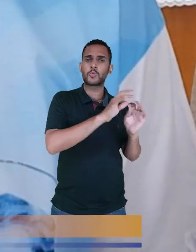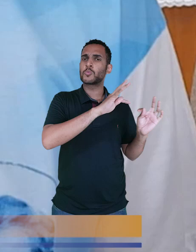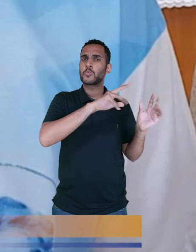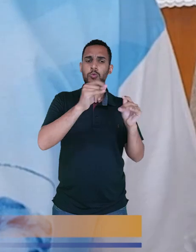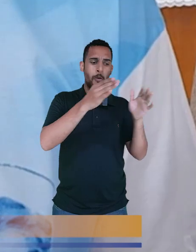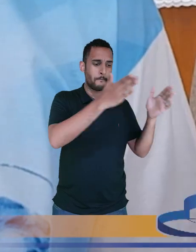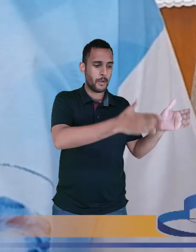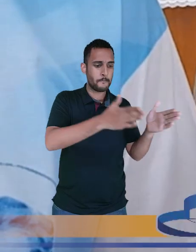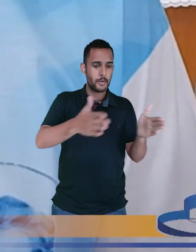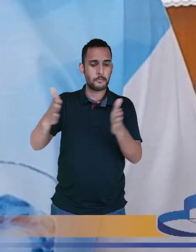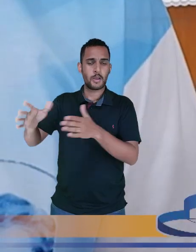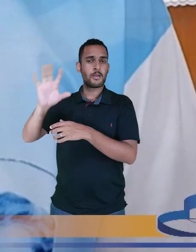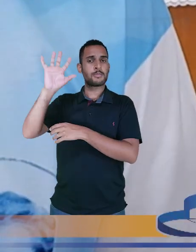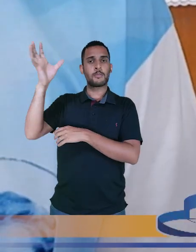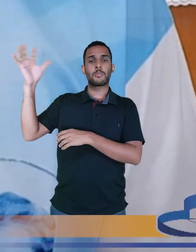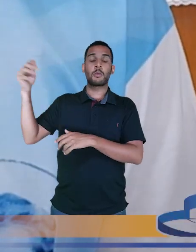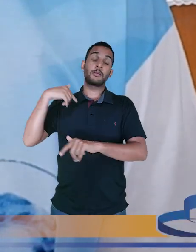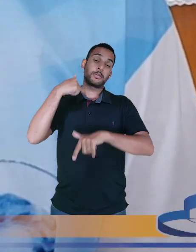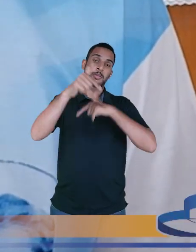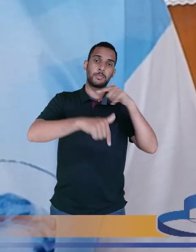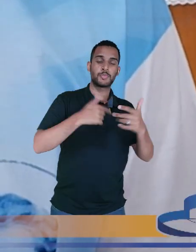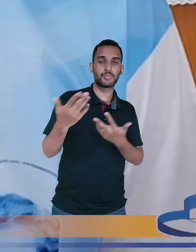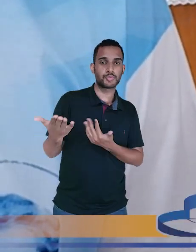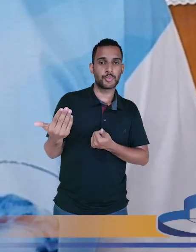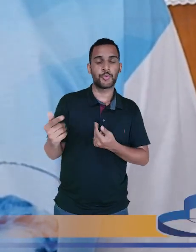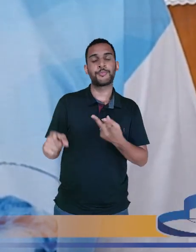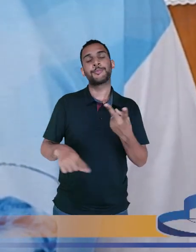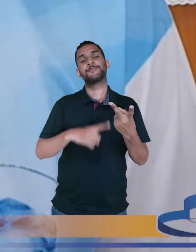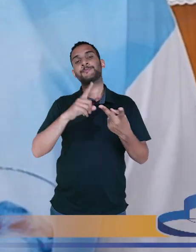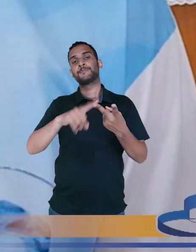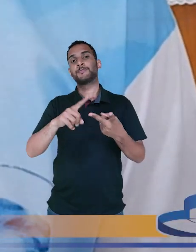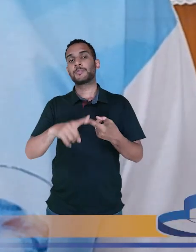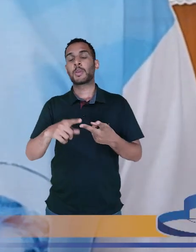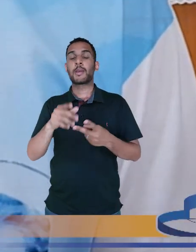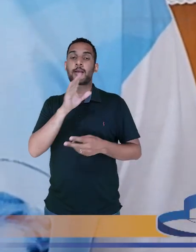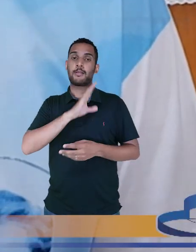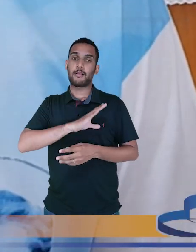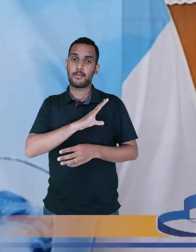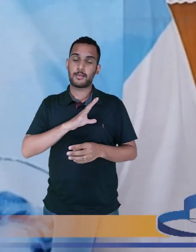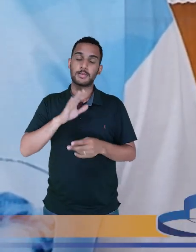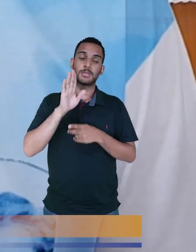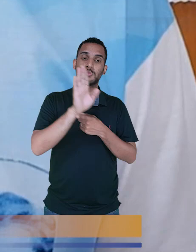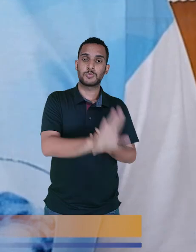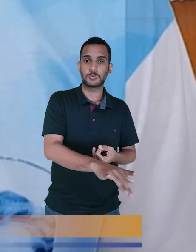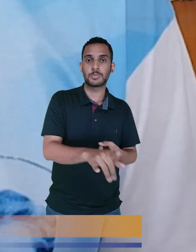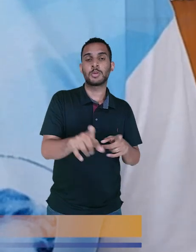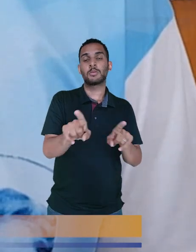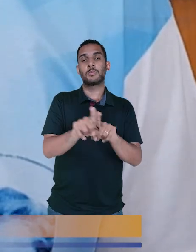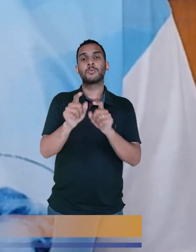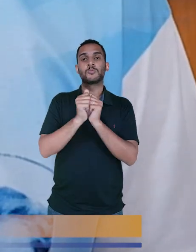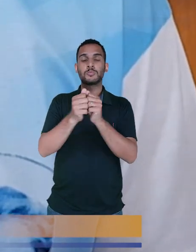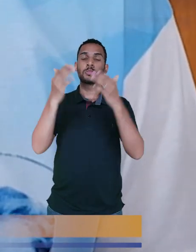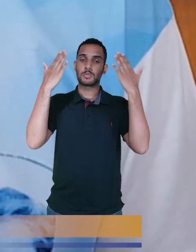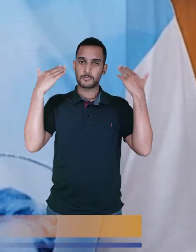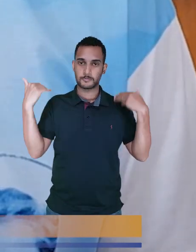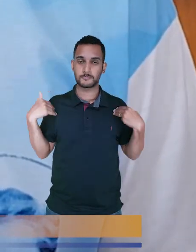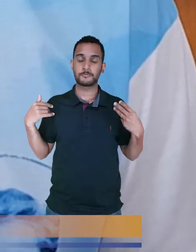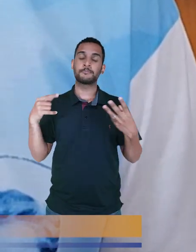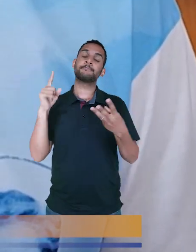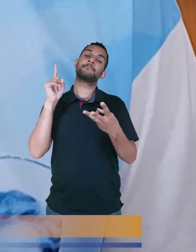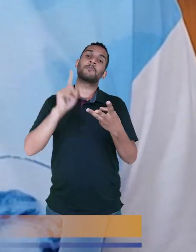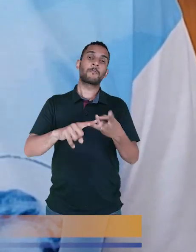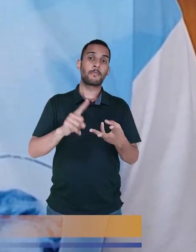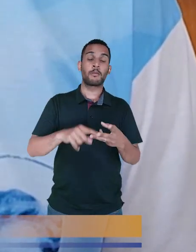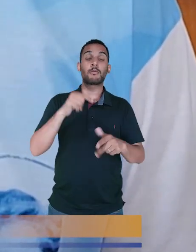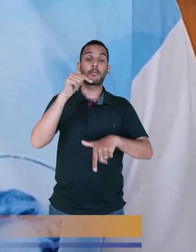acompanha todas as fases, né, das pessoas na igreja, a gente faz trabalho com os jovens, a gente faz o acompanhamento junto à catequese,